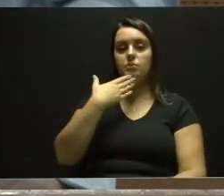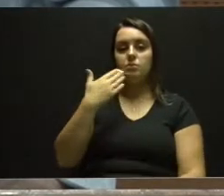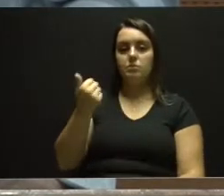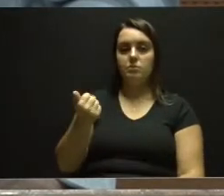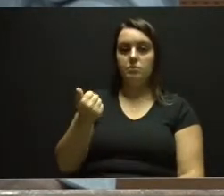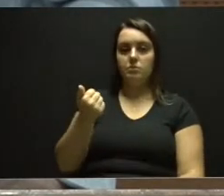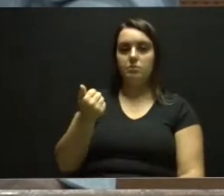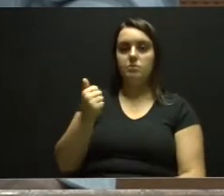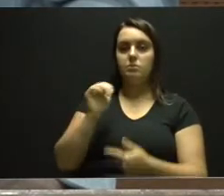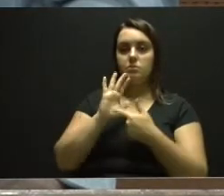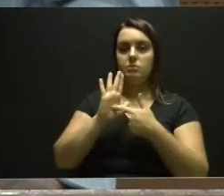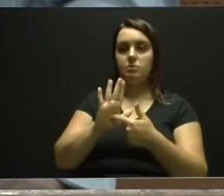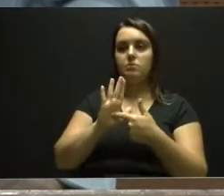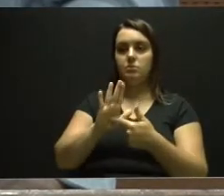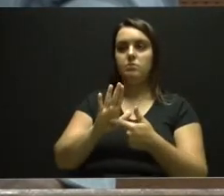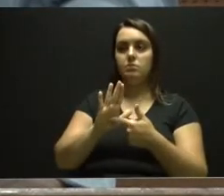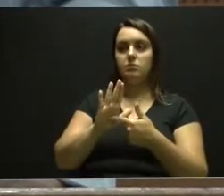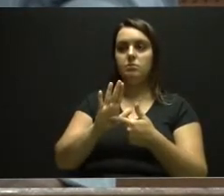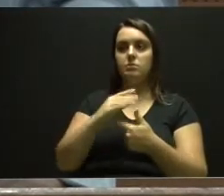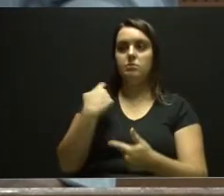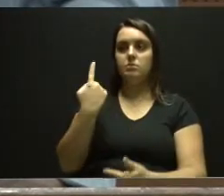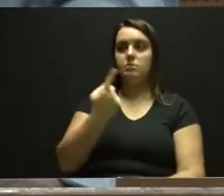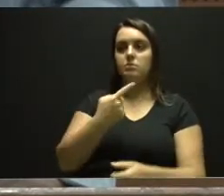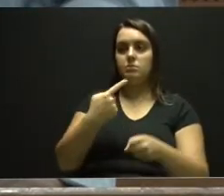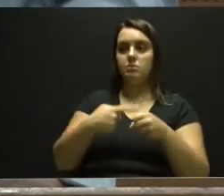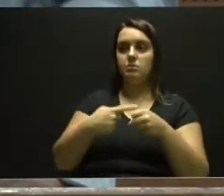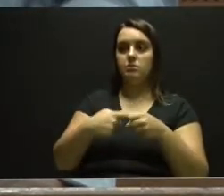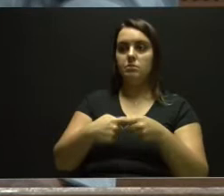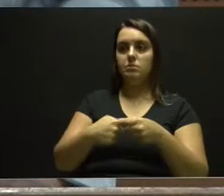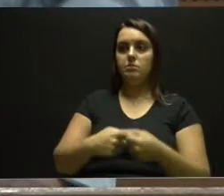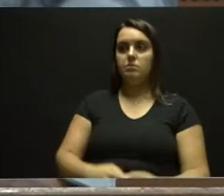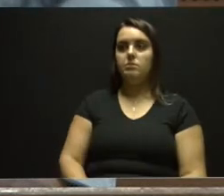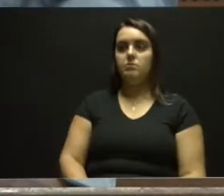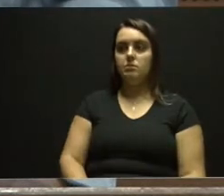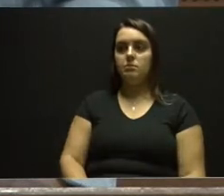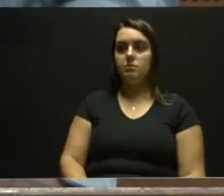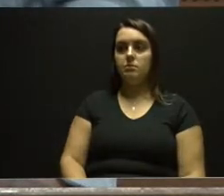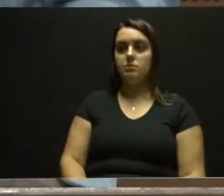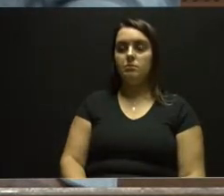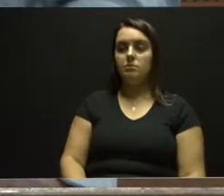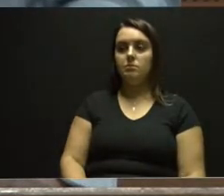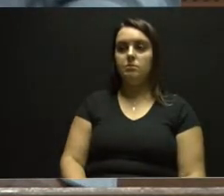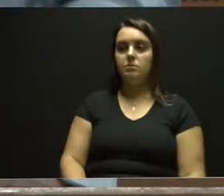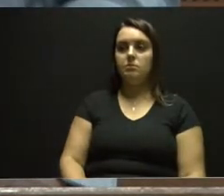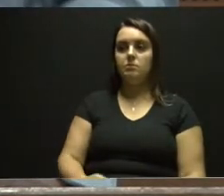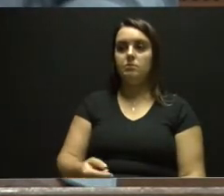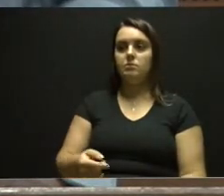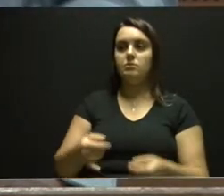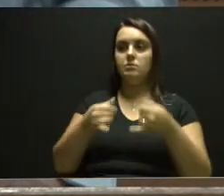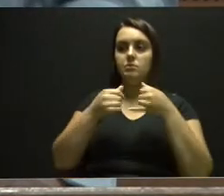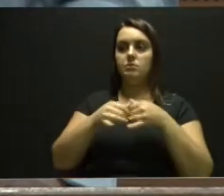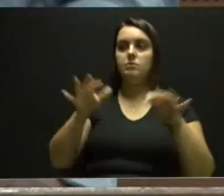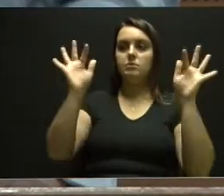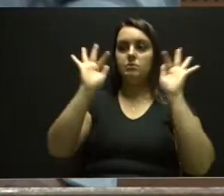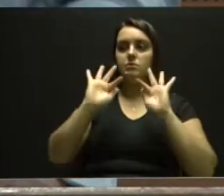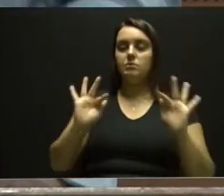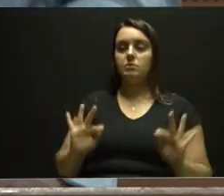representar bem o nosso município fico muito feliz